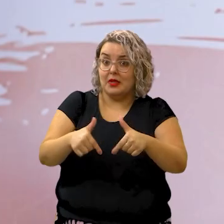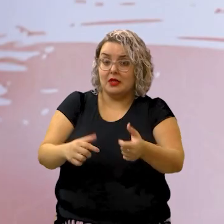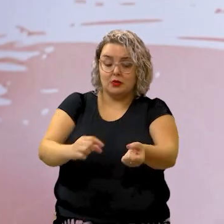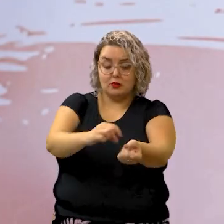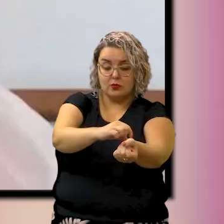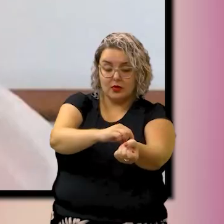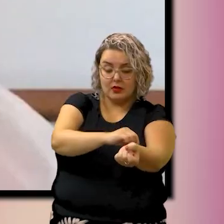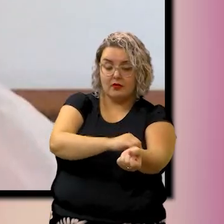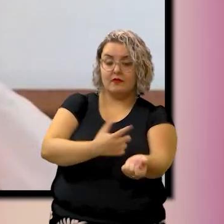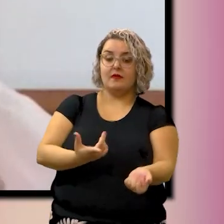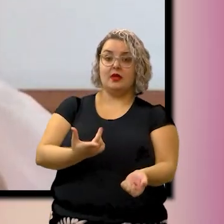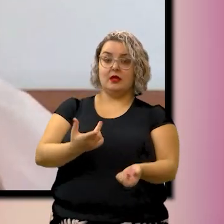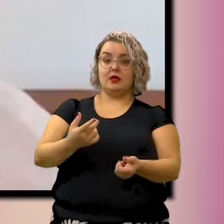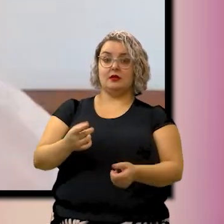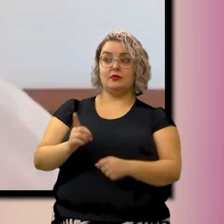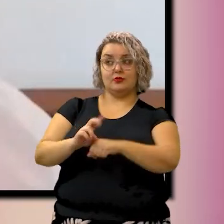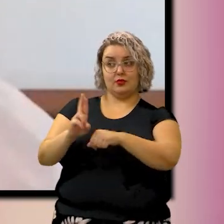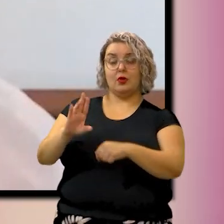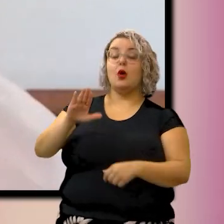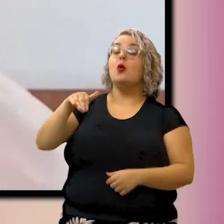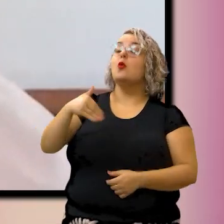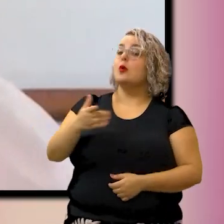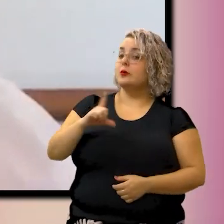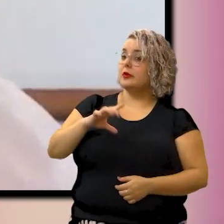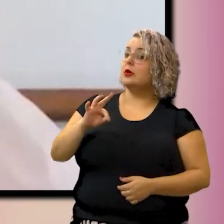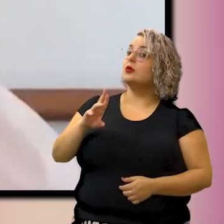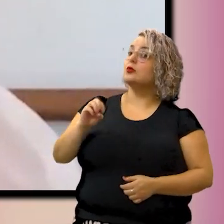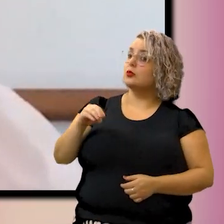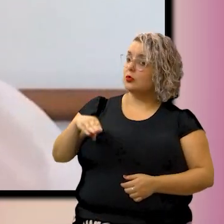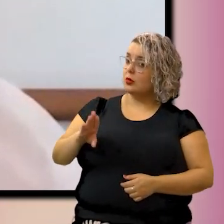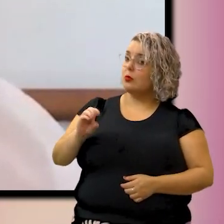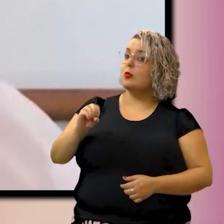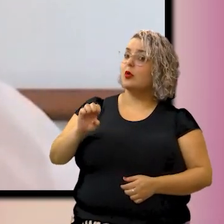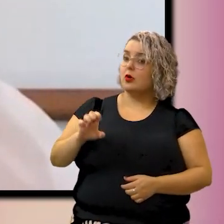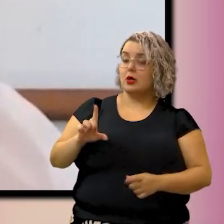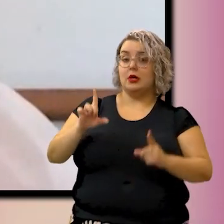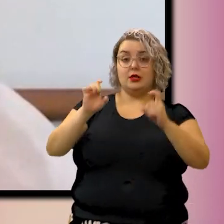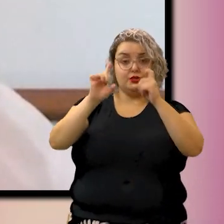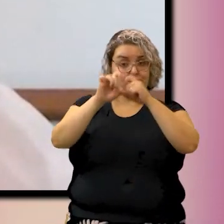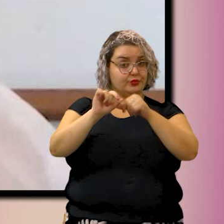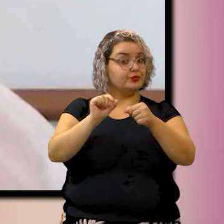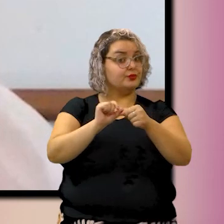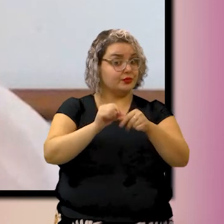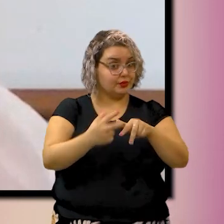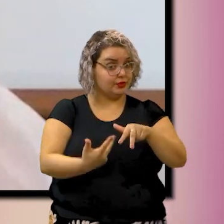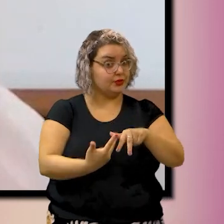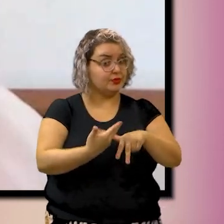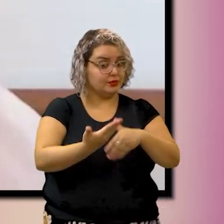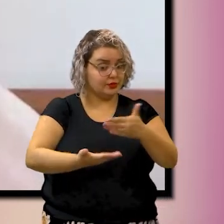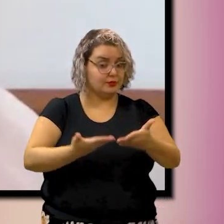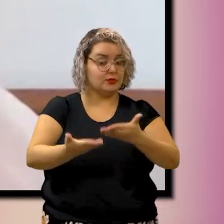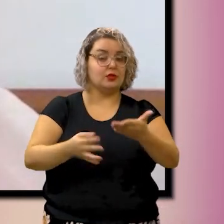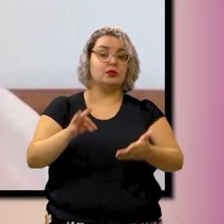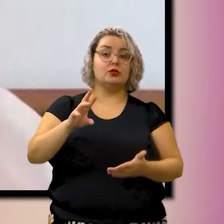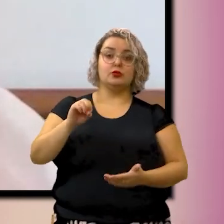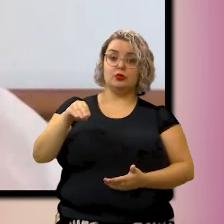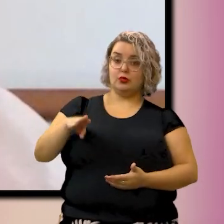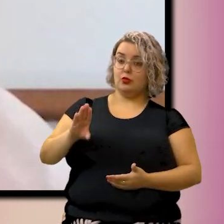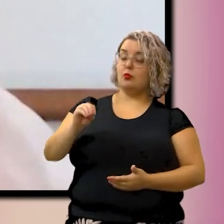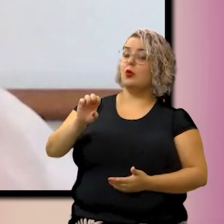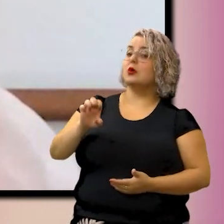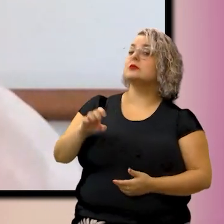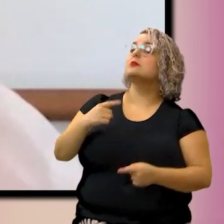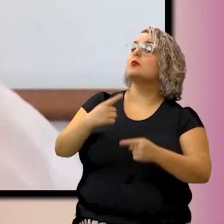veia, doutora? Então, quando o paciente tem trombose, é difícil a gente fazer uma cirurgia para tratar